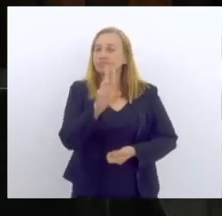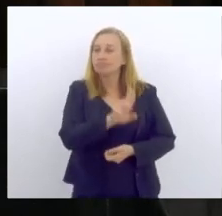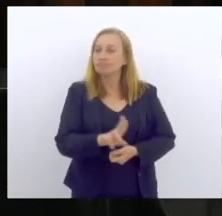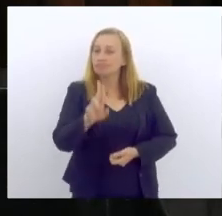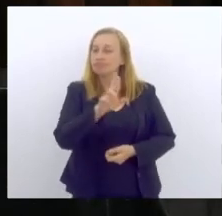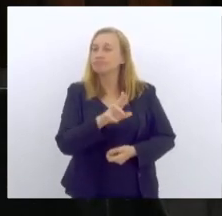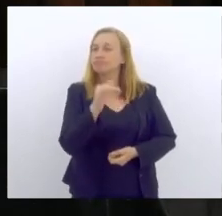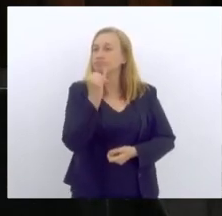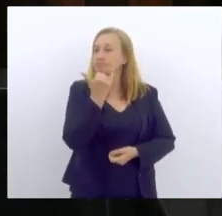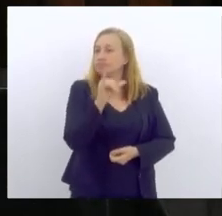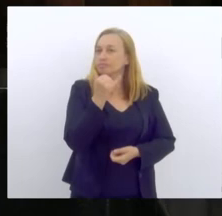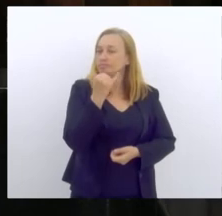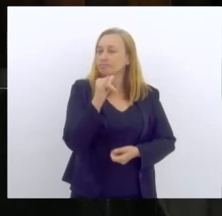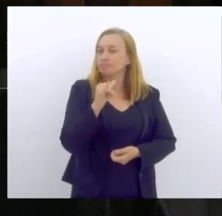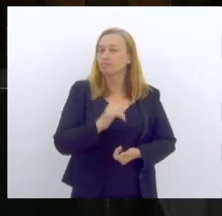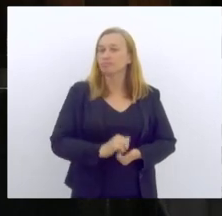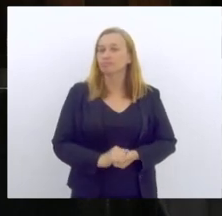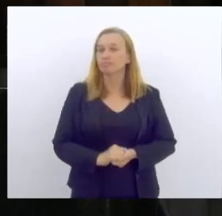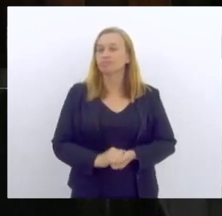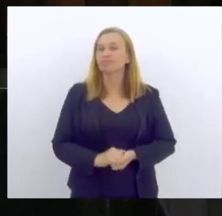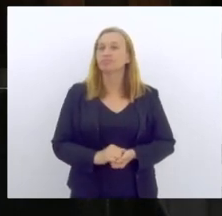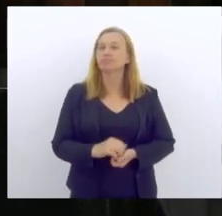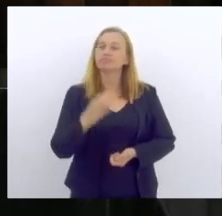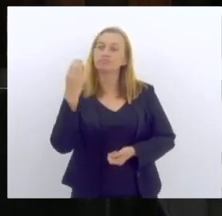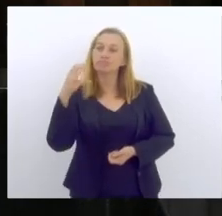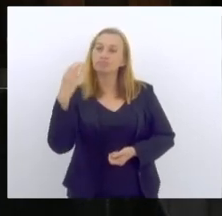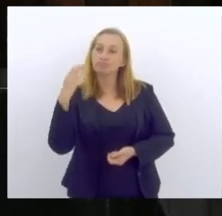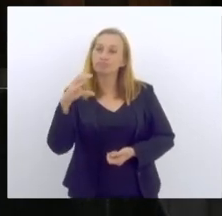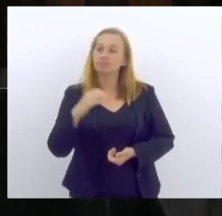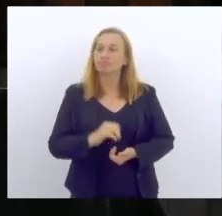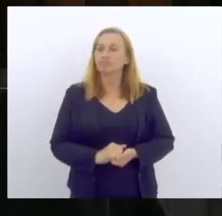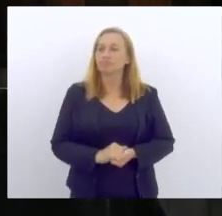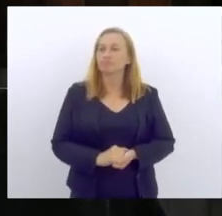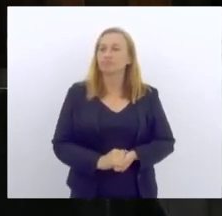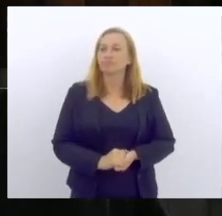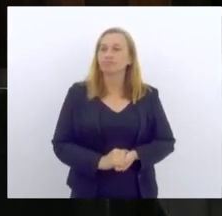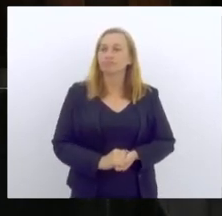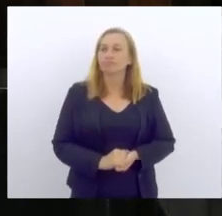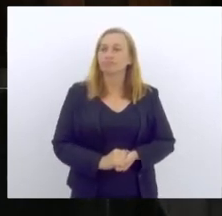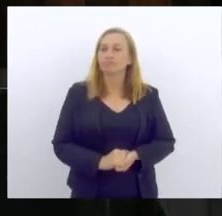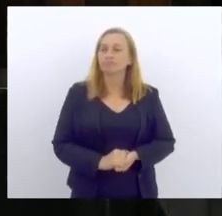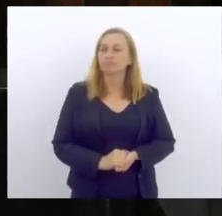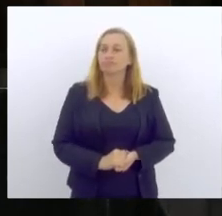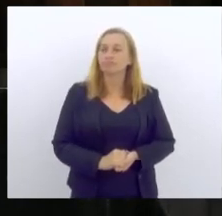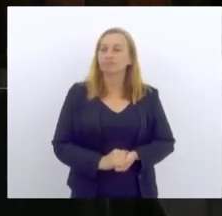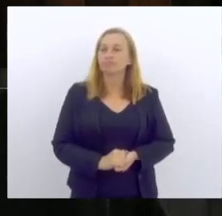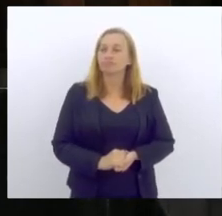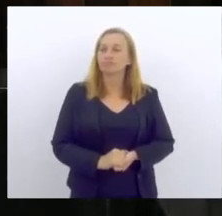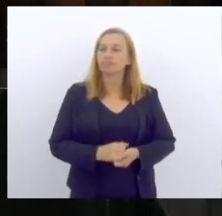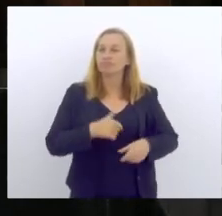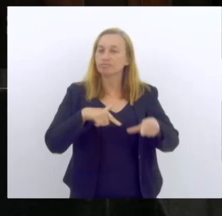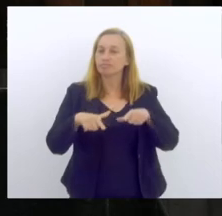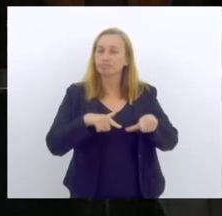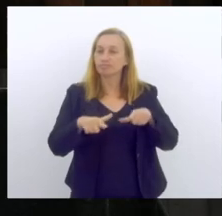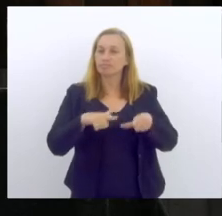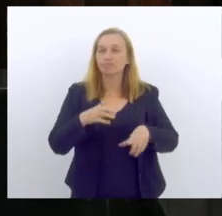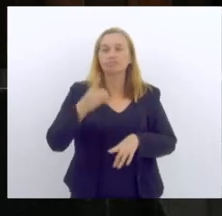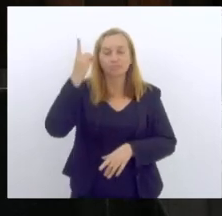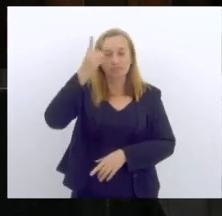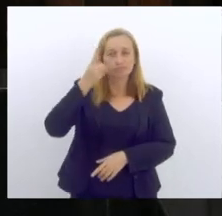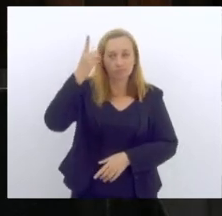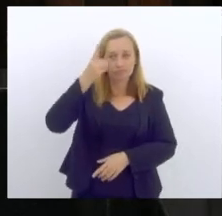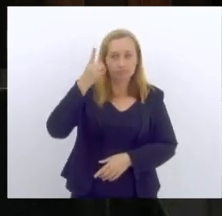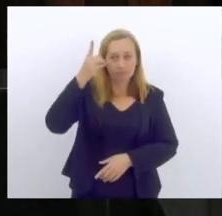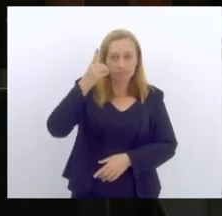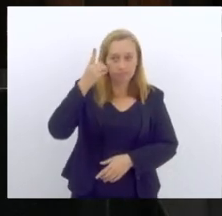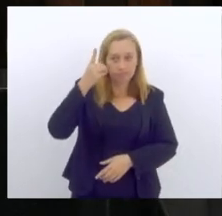Fluminense de Niterói e foi atuante como deputado federal cearense do